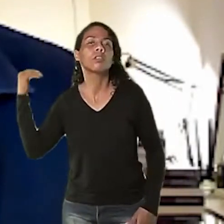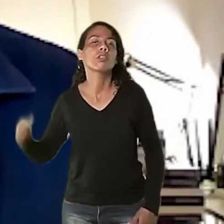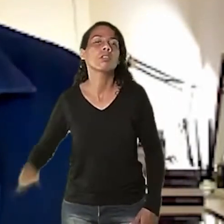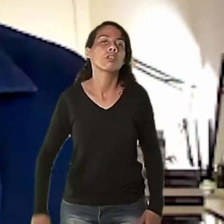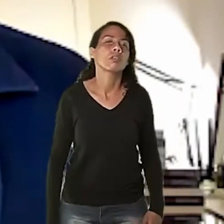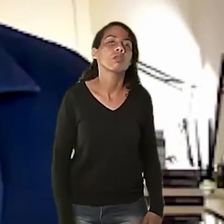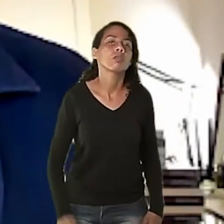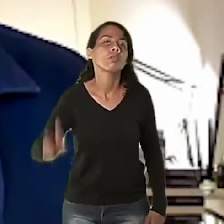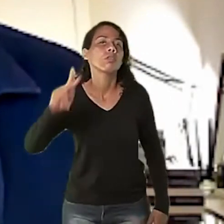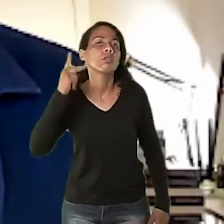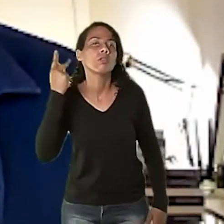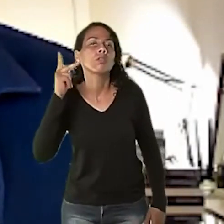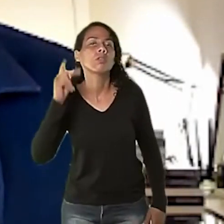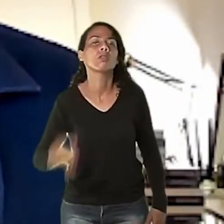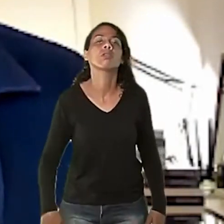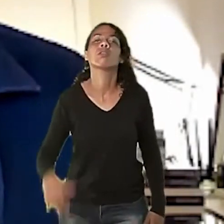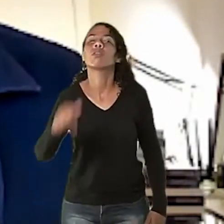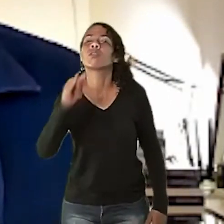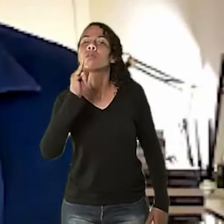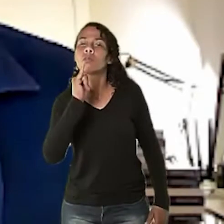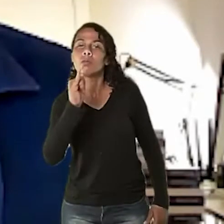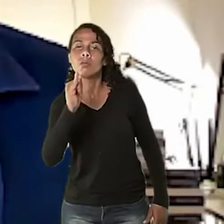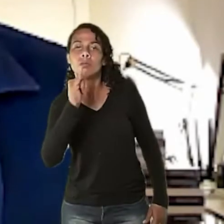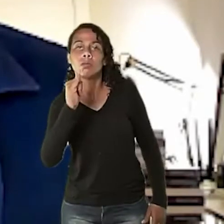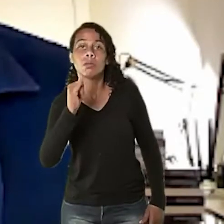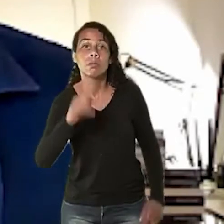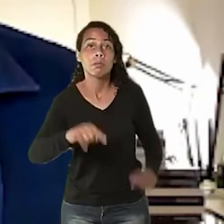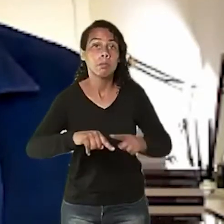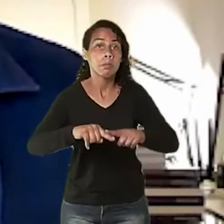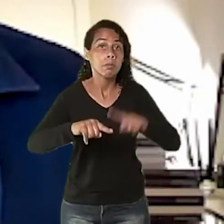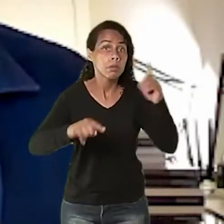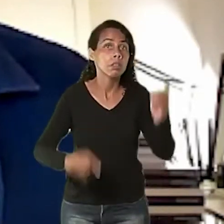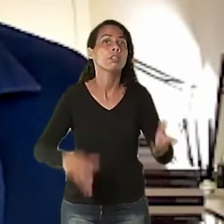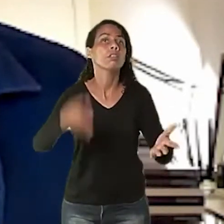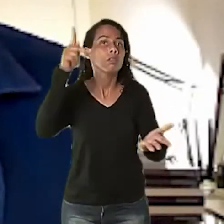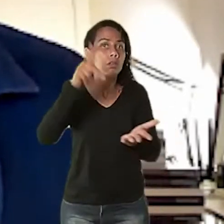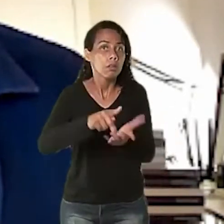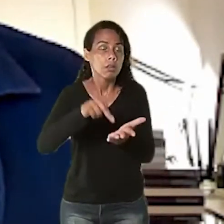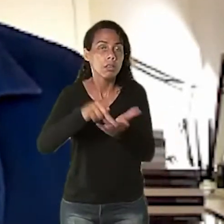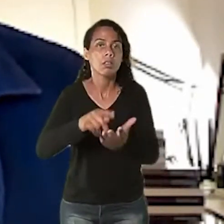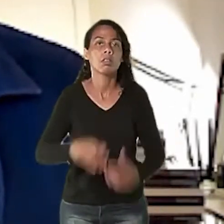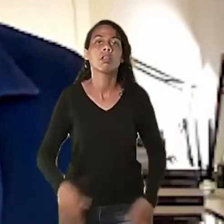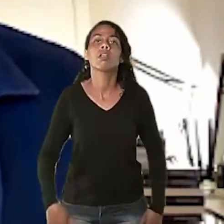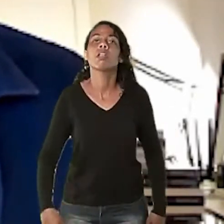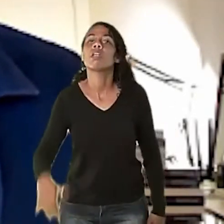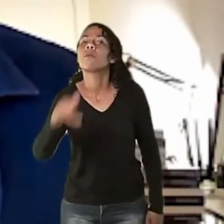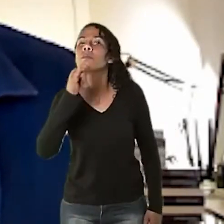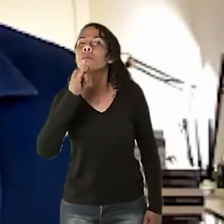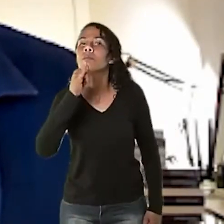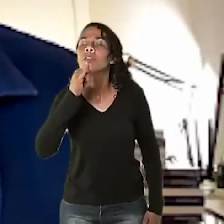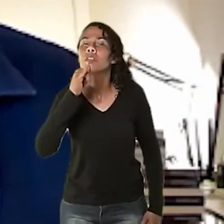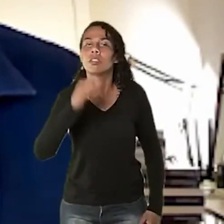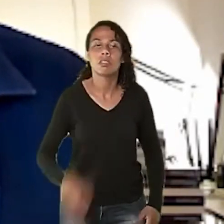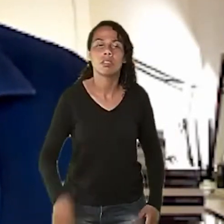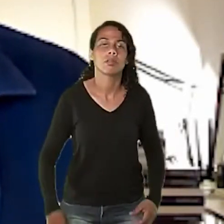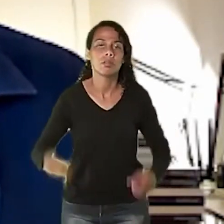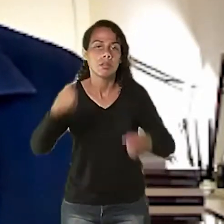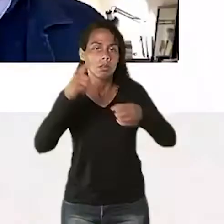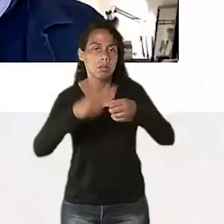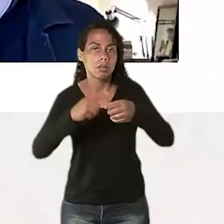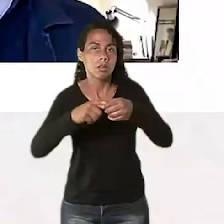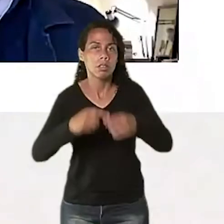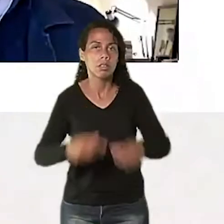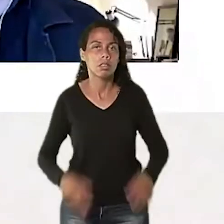e tem aquela bola com uma cidadezinha dentro, você agita e tem uma neve, sabe? Essas coisas, esse